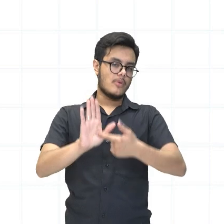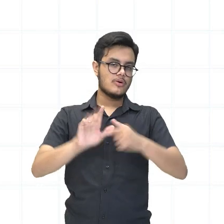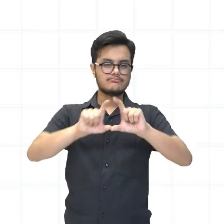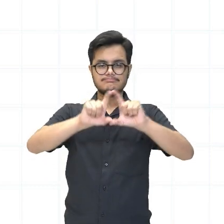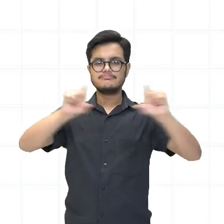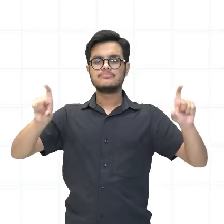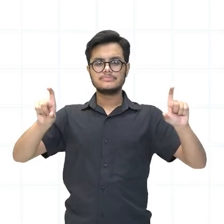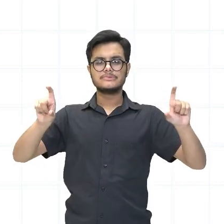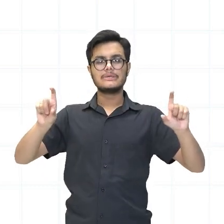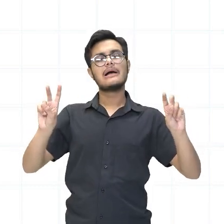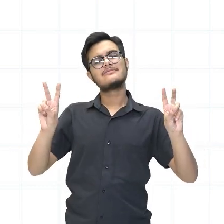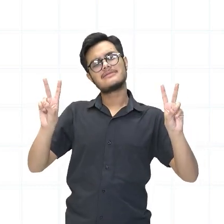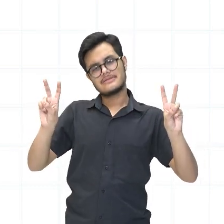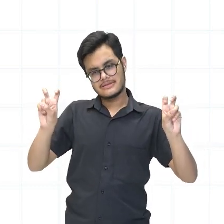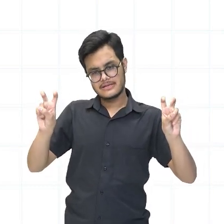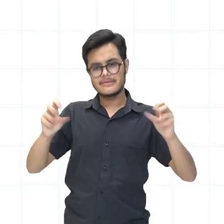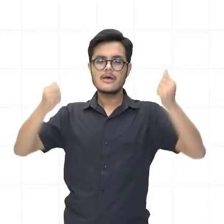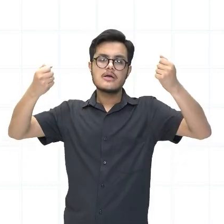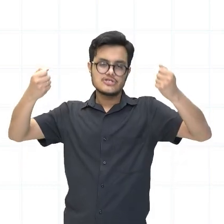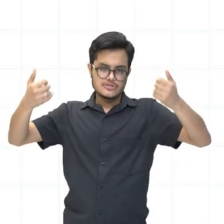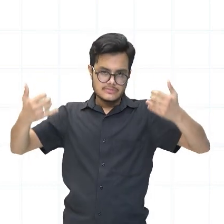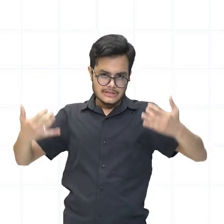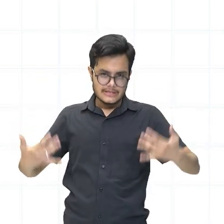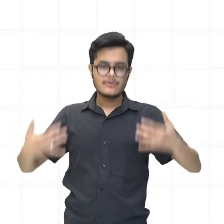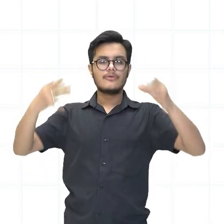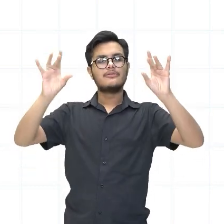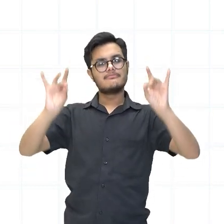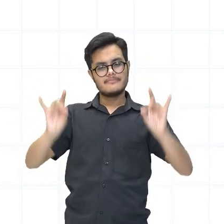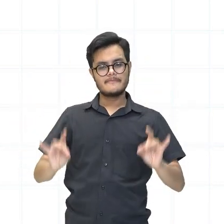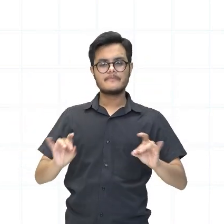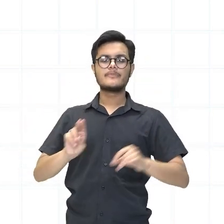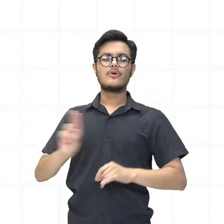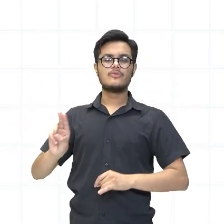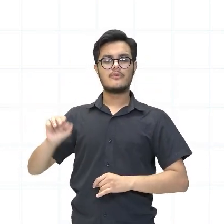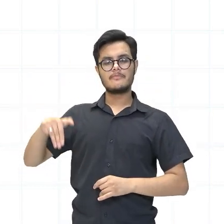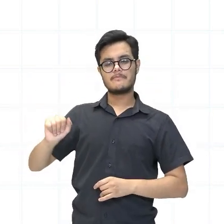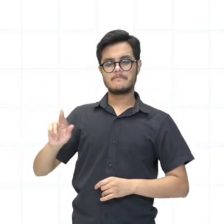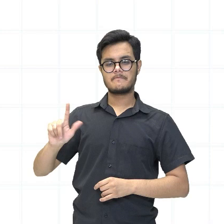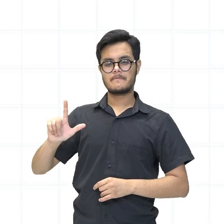entre aspas, e fez a citação, atribuindo aí o nome da pessoa.